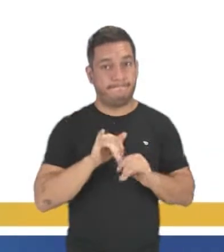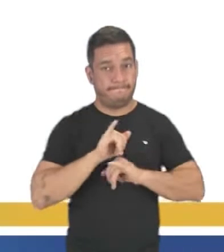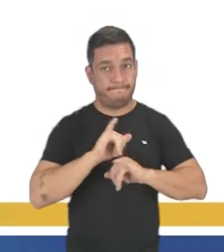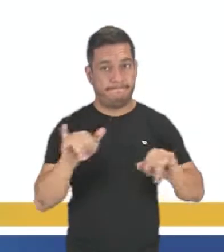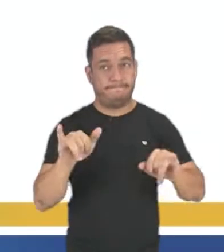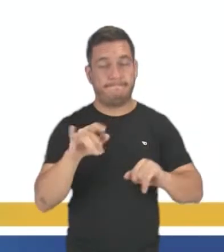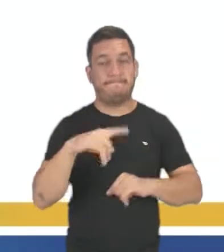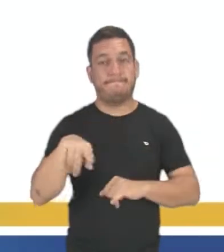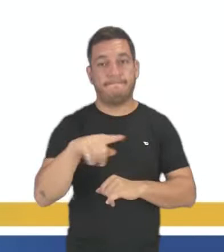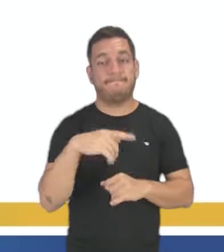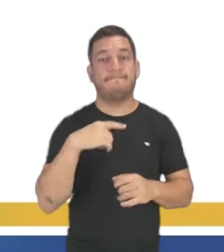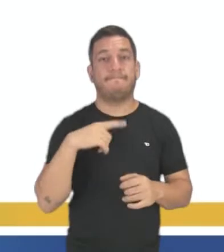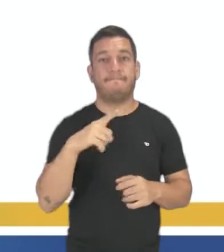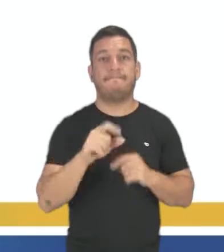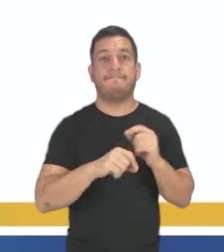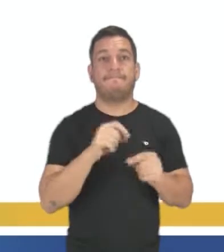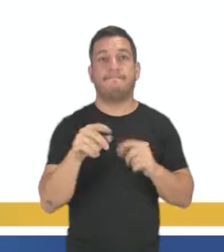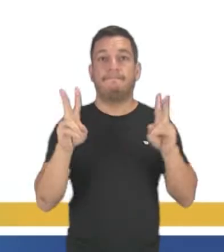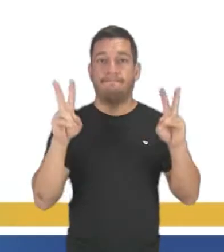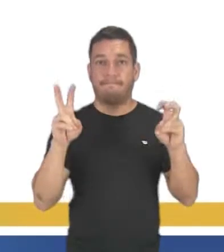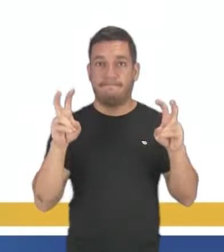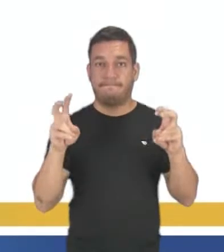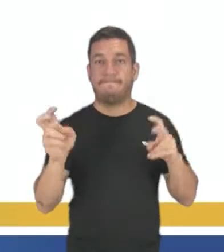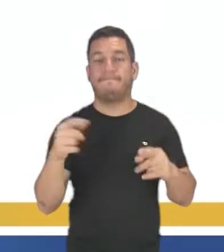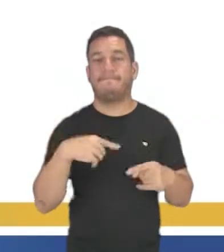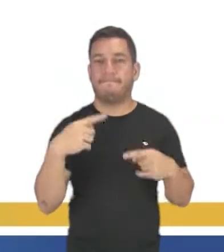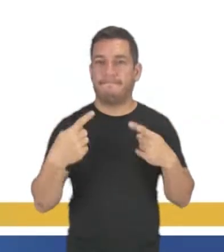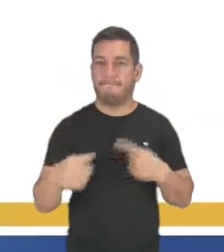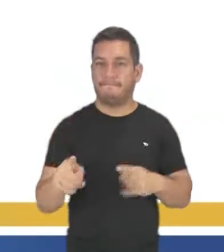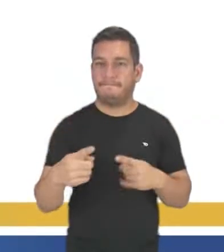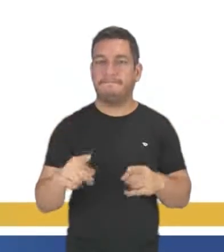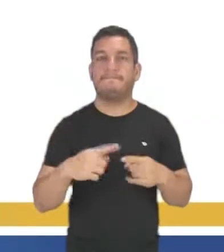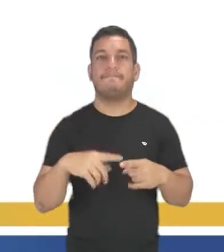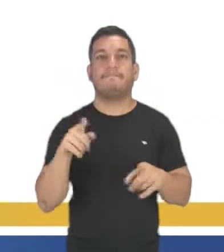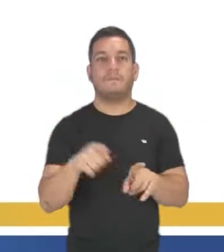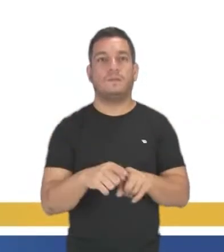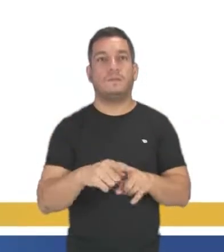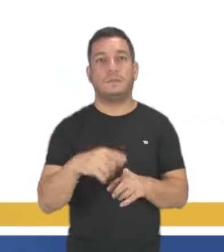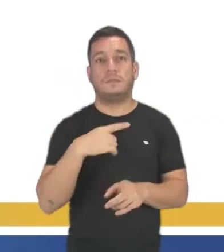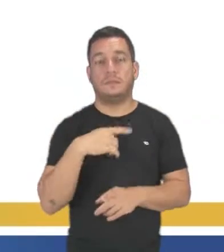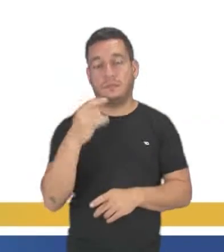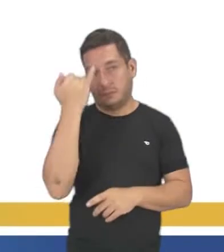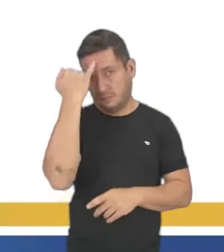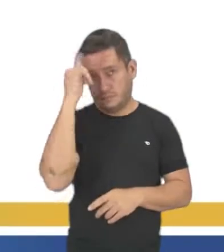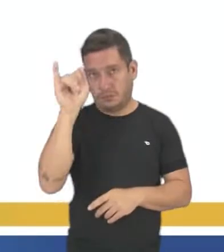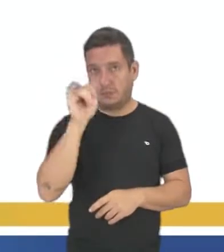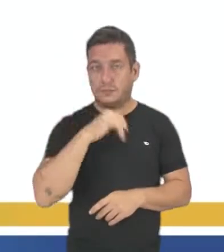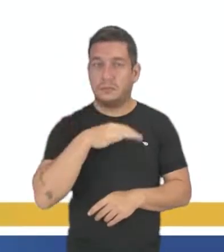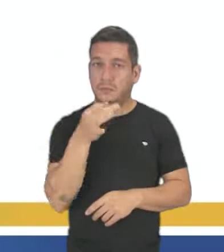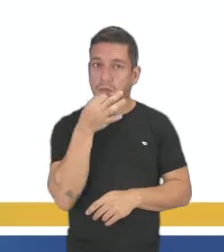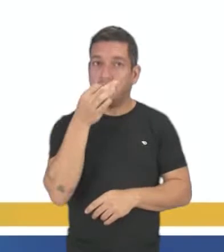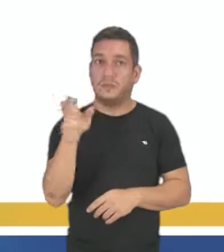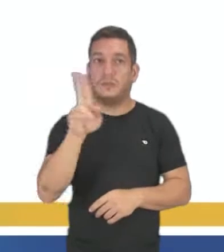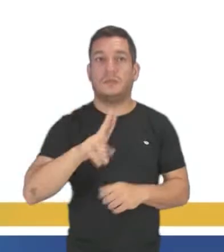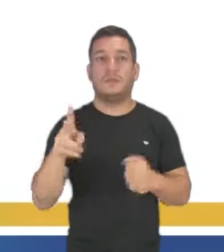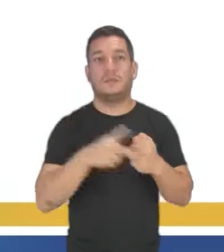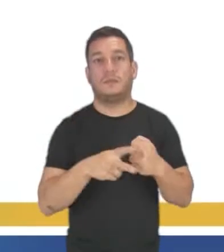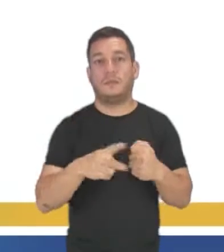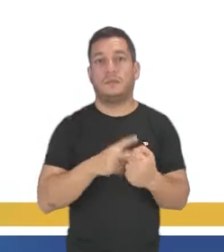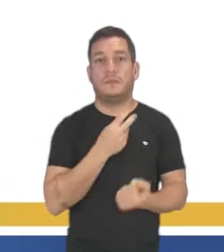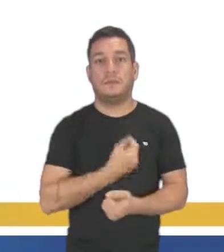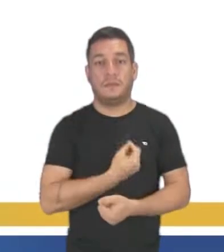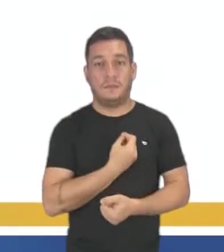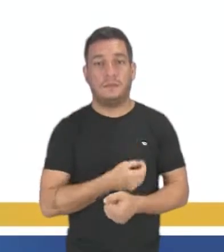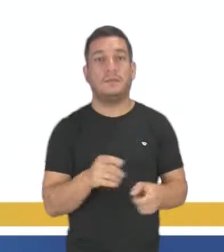novamente. Contém um título polêmico, expõe uma ideia ou um ponto de vista, utiliza verbos no